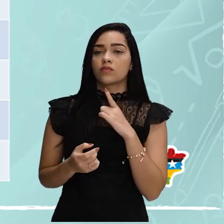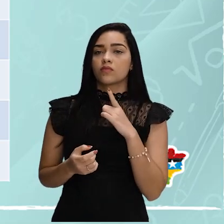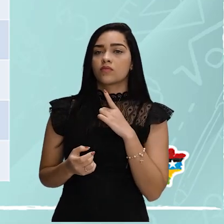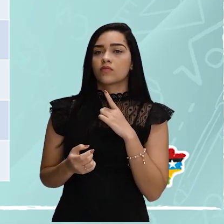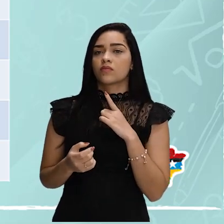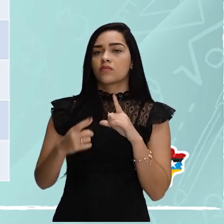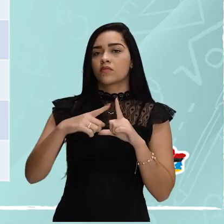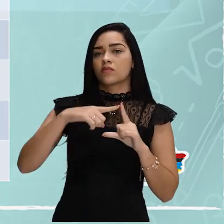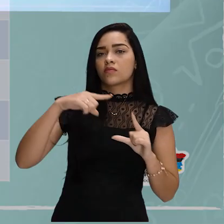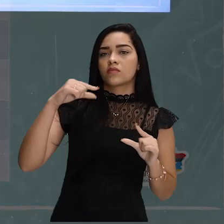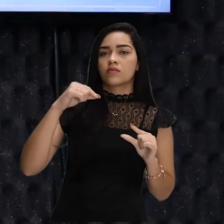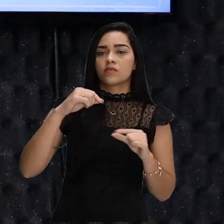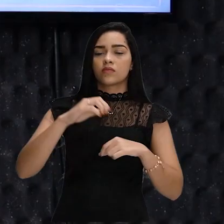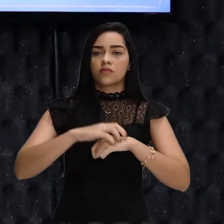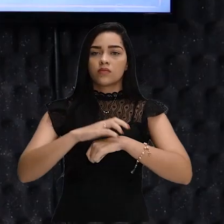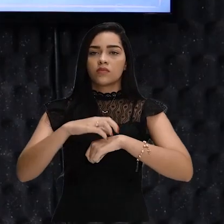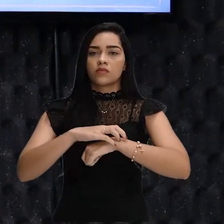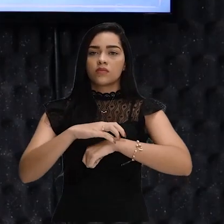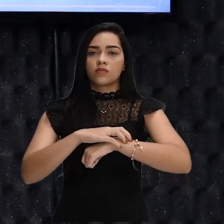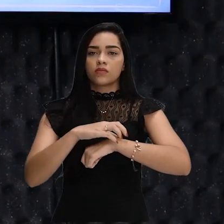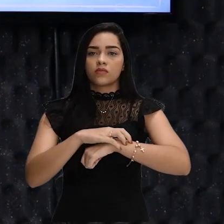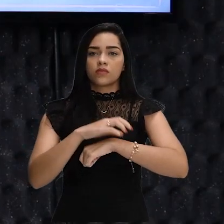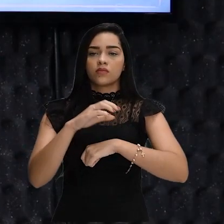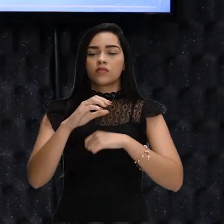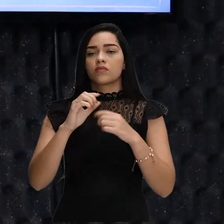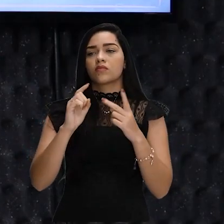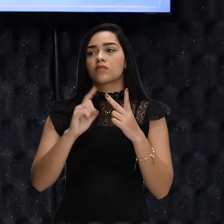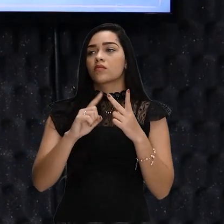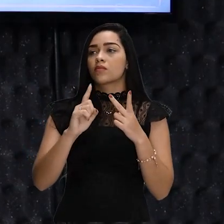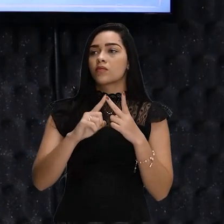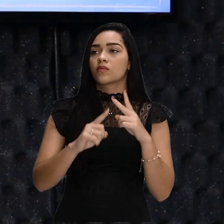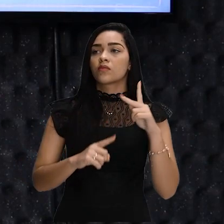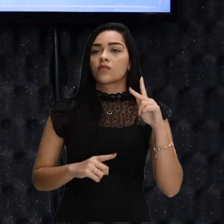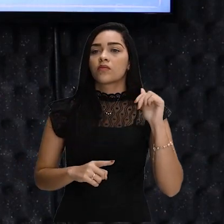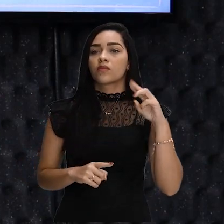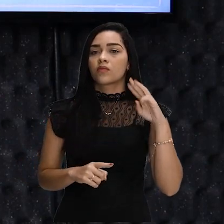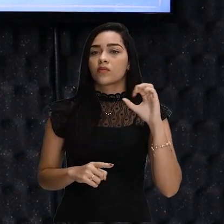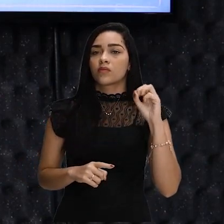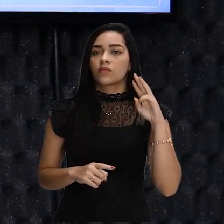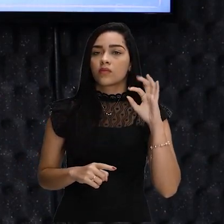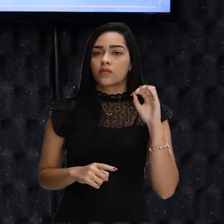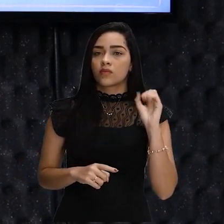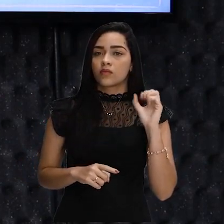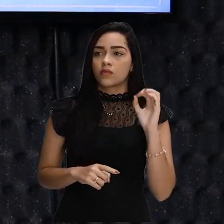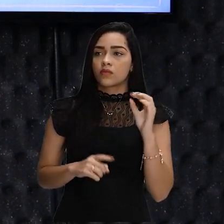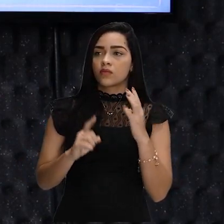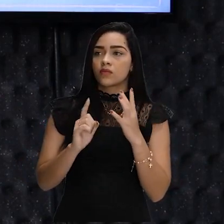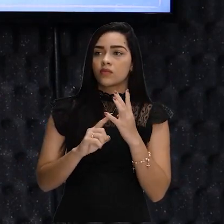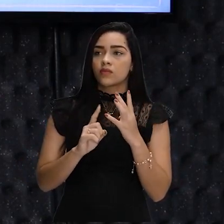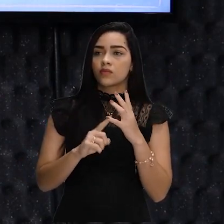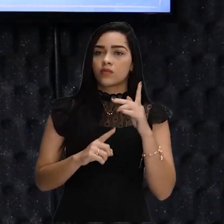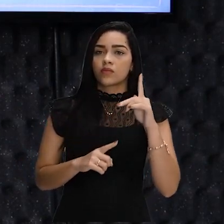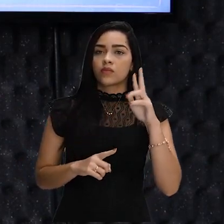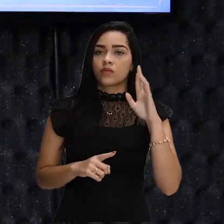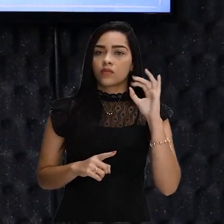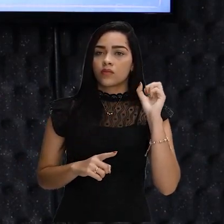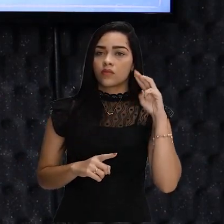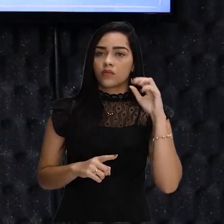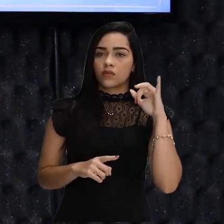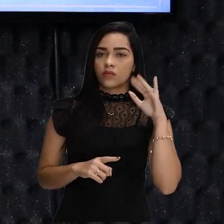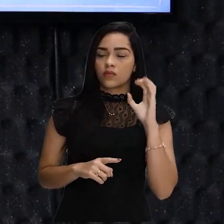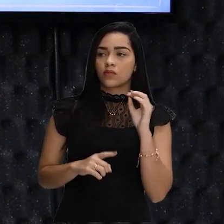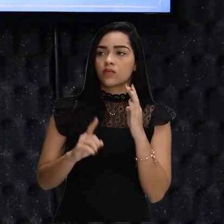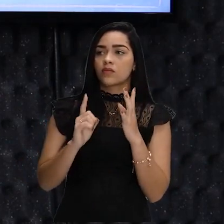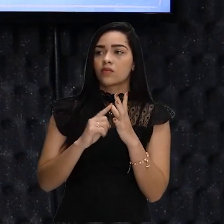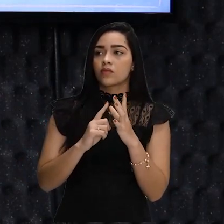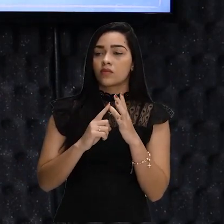têm um formato de escama, formato pavimentoso, e células que têm formato cúbico, ou seja, você vai encontrar células